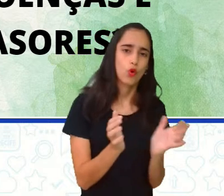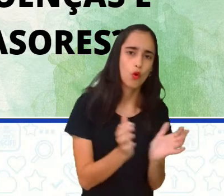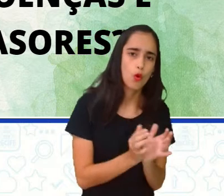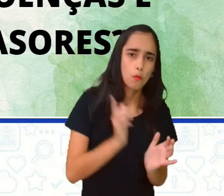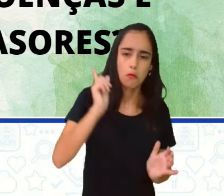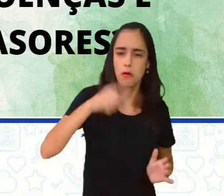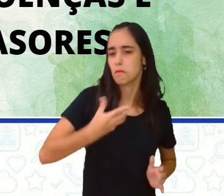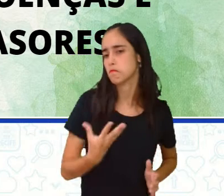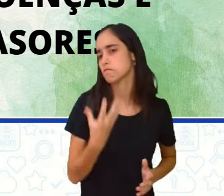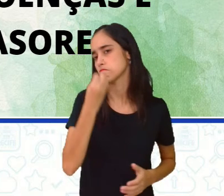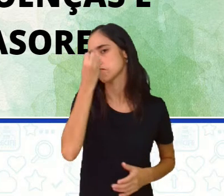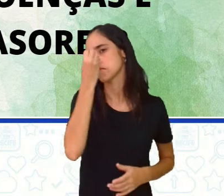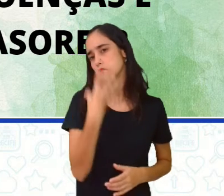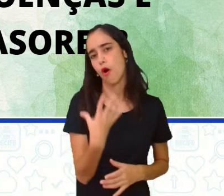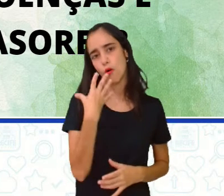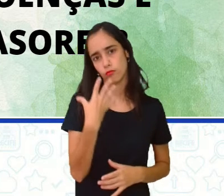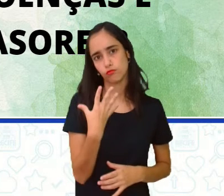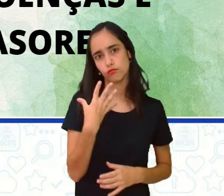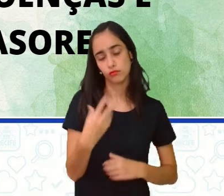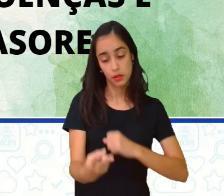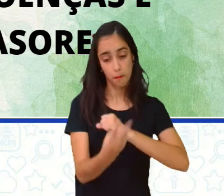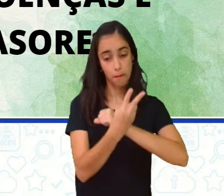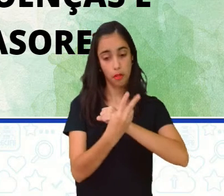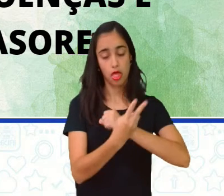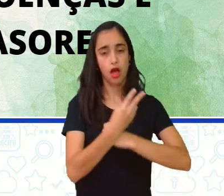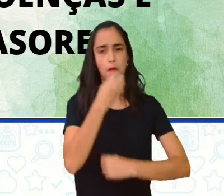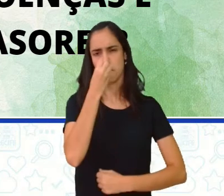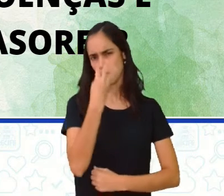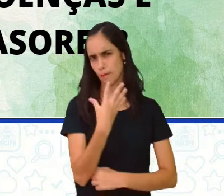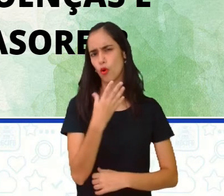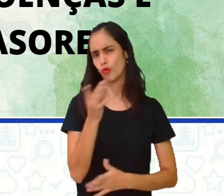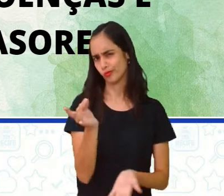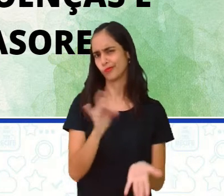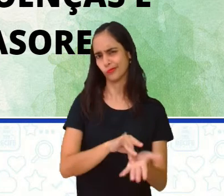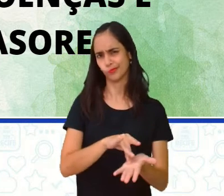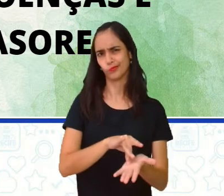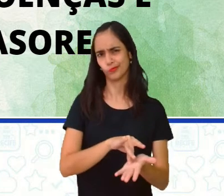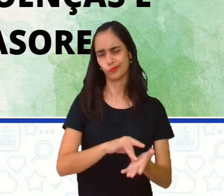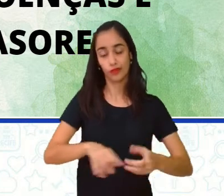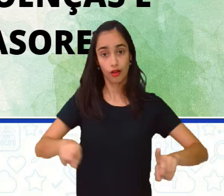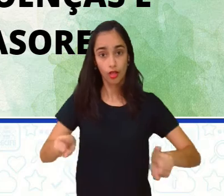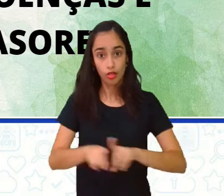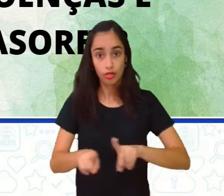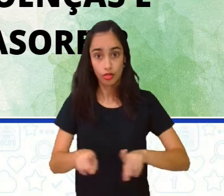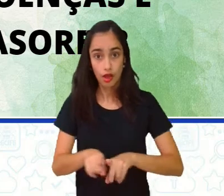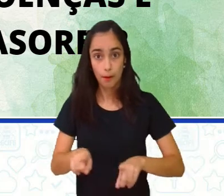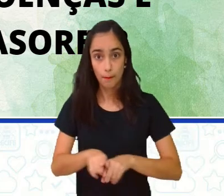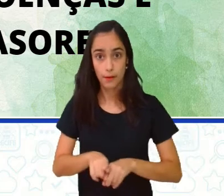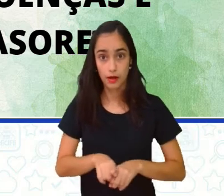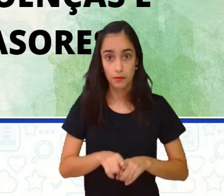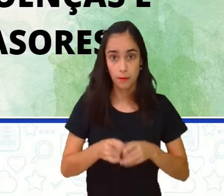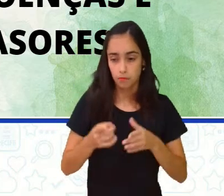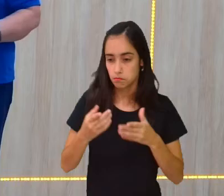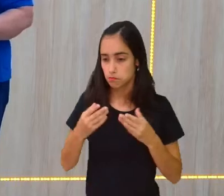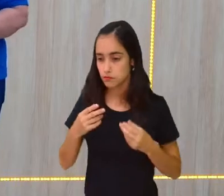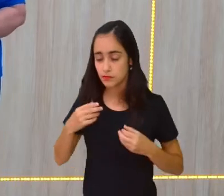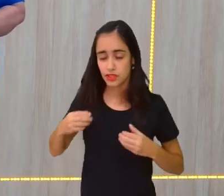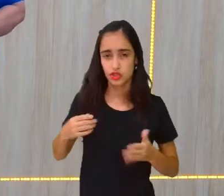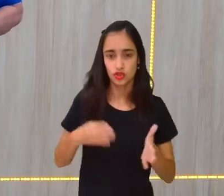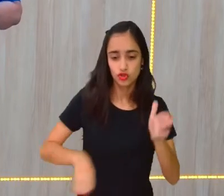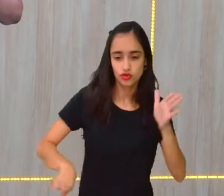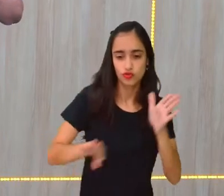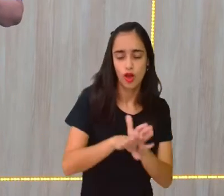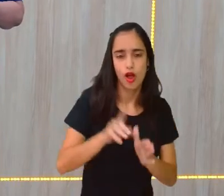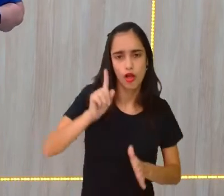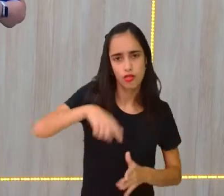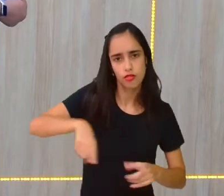Então, a gente está precisando também aqui do nosso organismo. O grupo de ataque também é muito bom. Tem tudo a ver com o nosso tema de